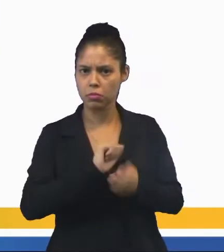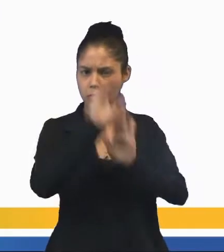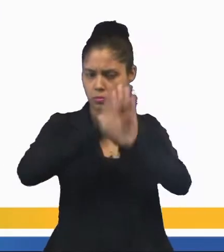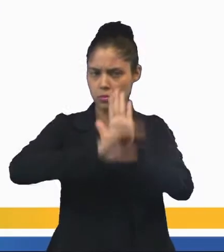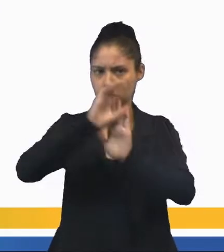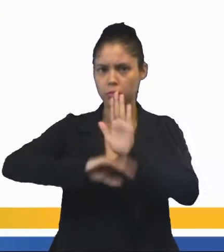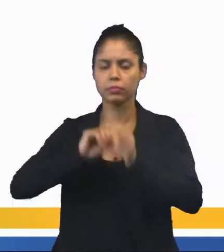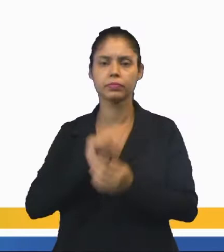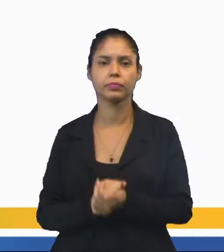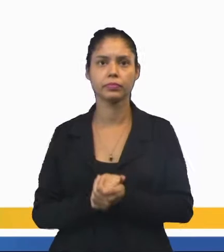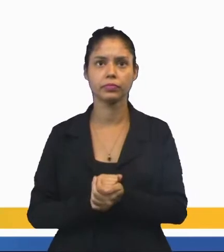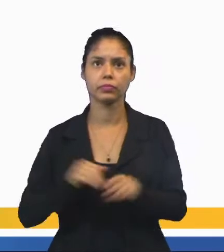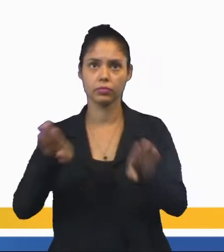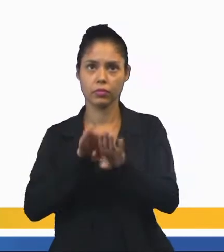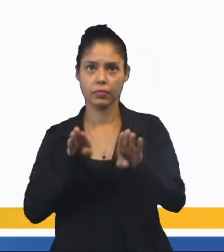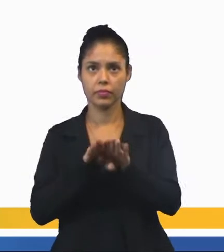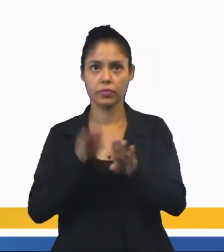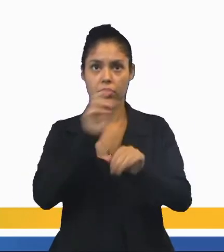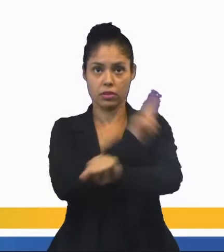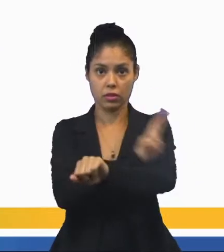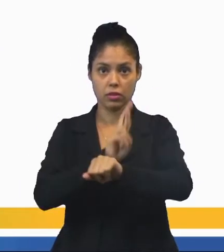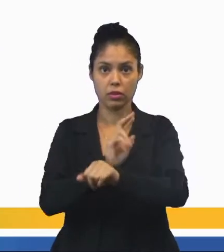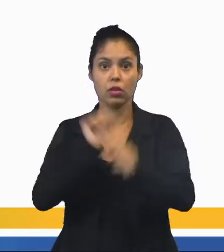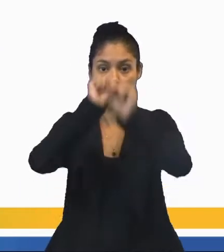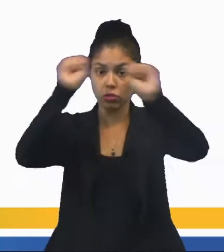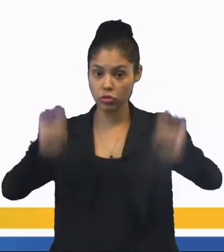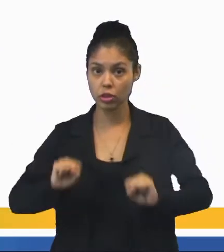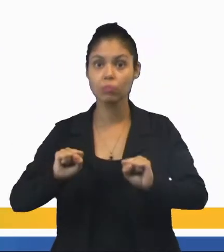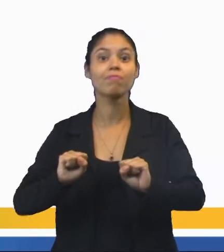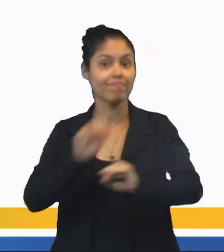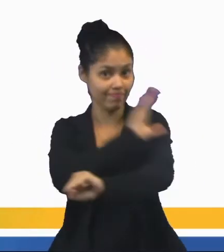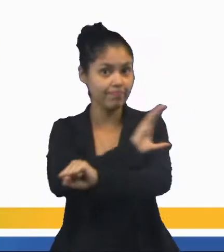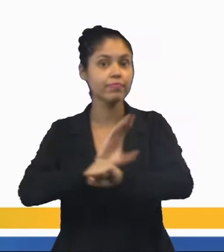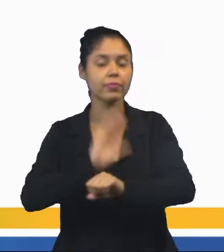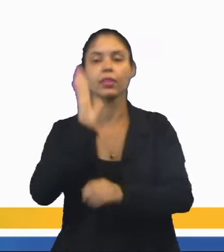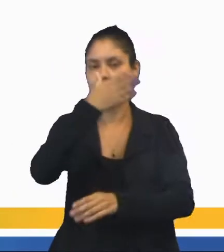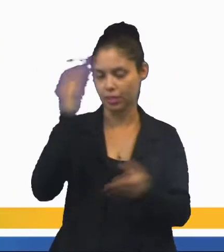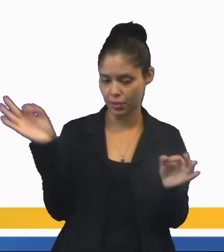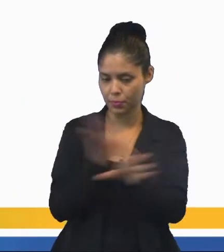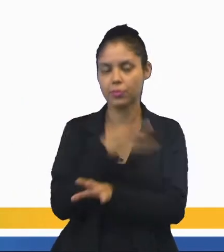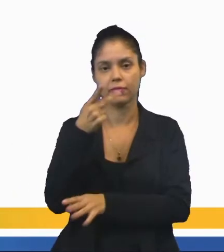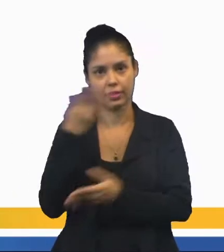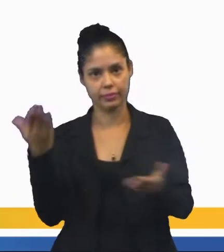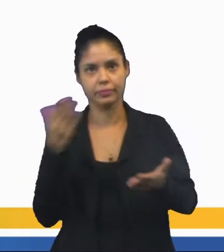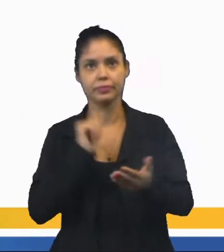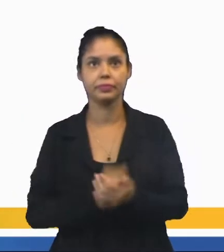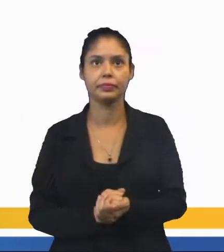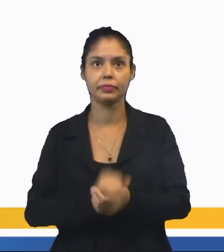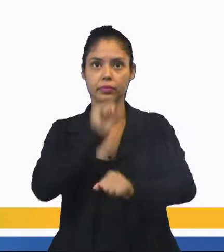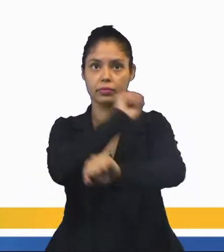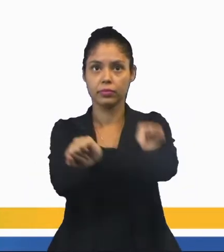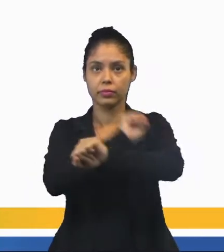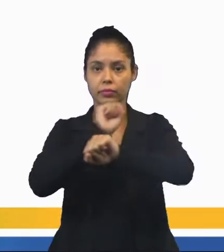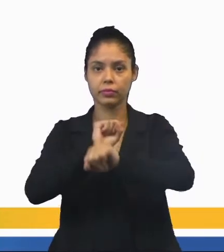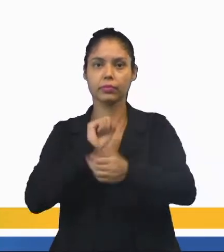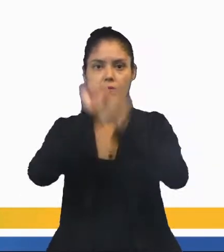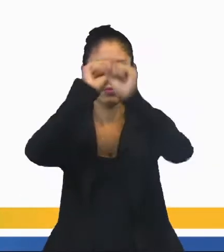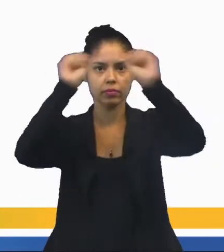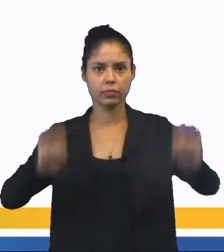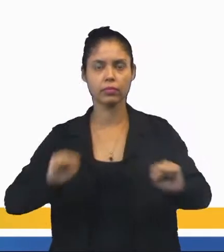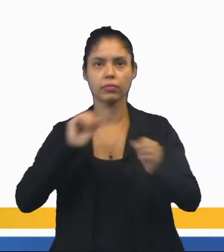definições? A definição de religião são sistemas culturais, a gente acabou de mencionar, né? Sistemas culturais